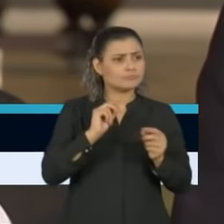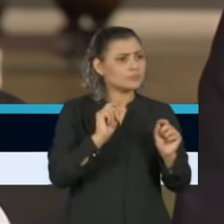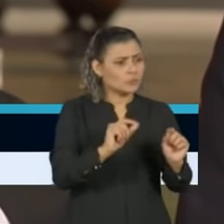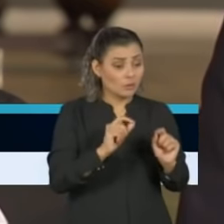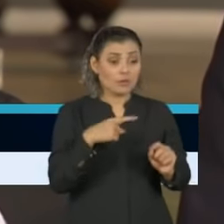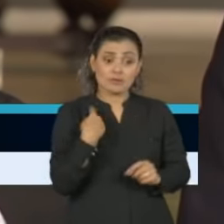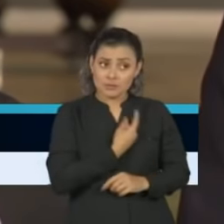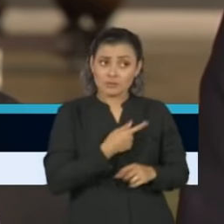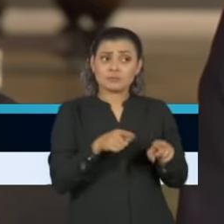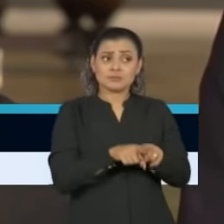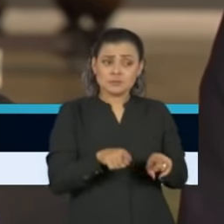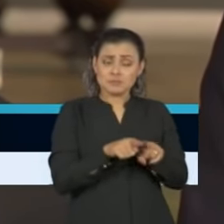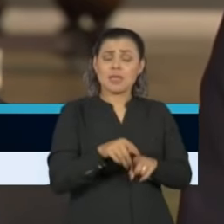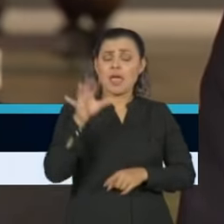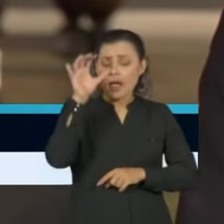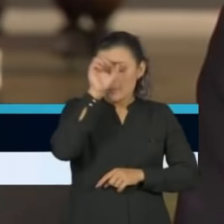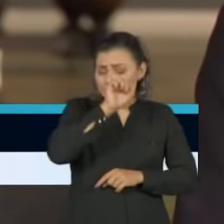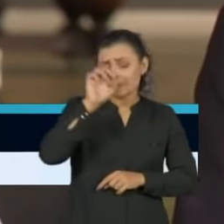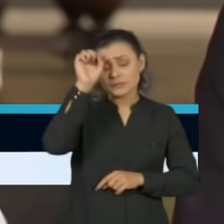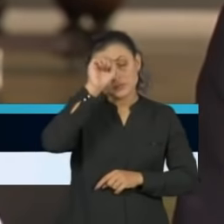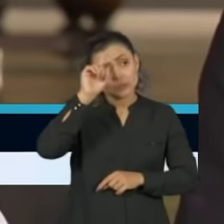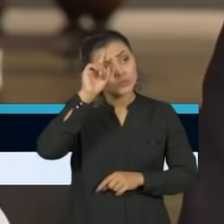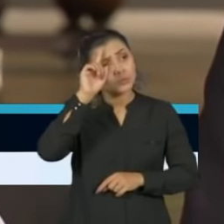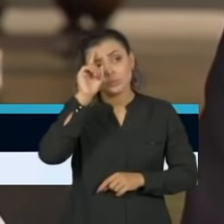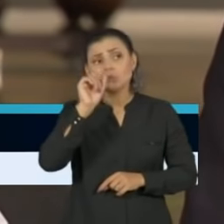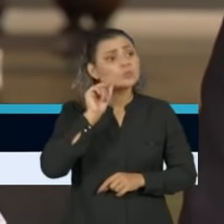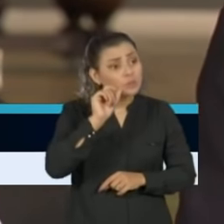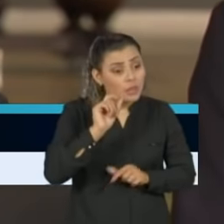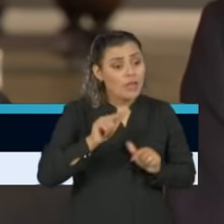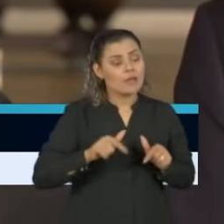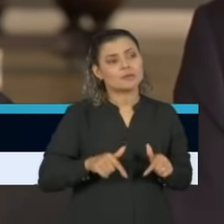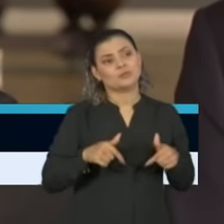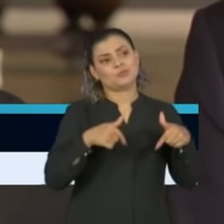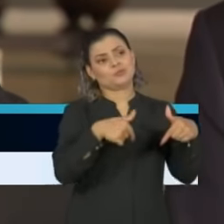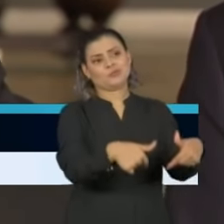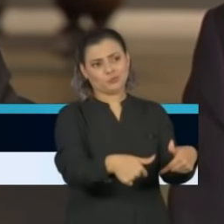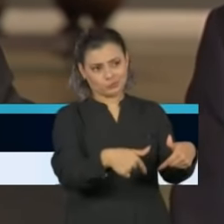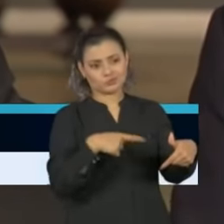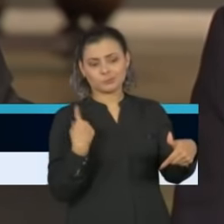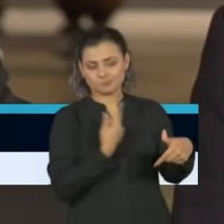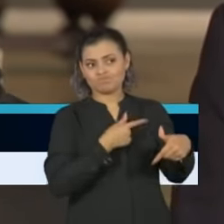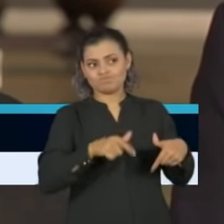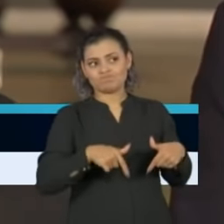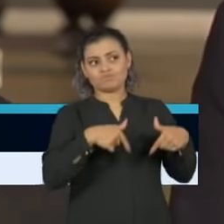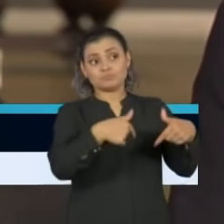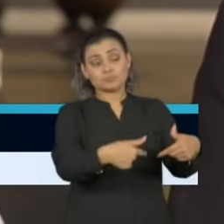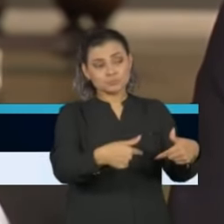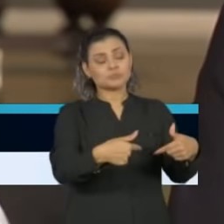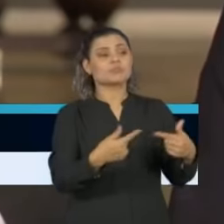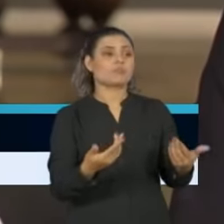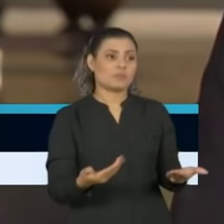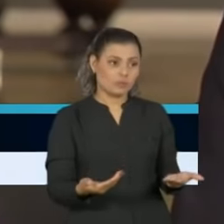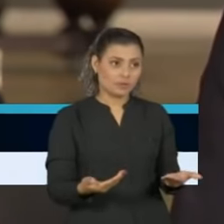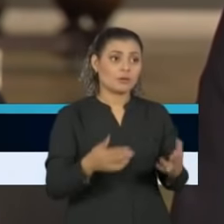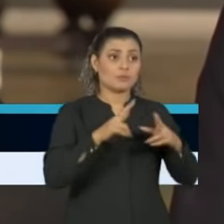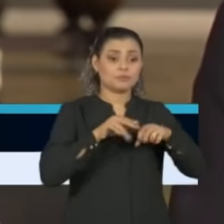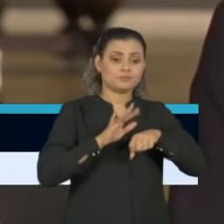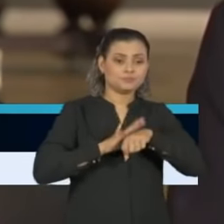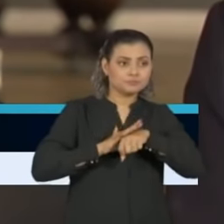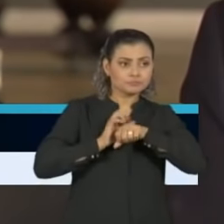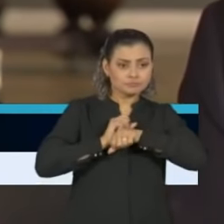um aprendizado constante em relação às nossas atitudes para com a debelar esta doença,